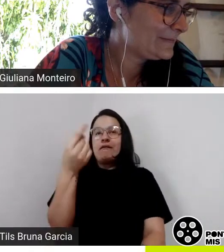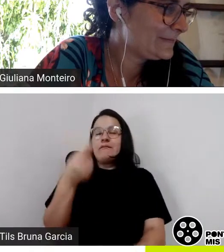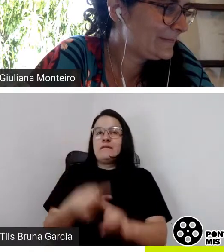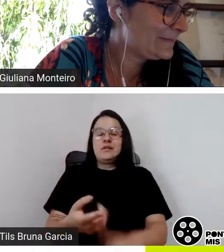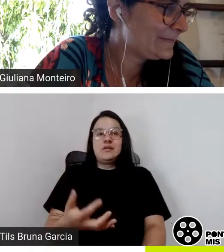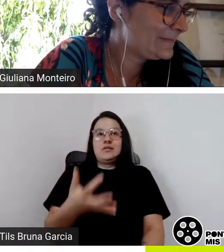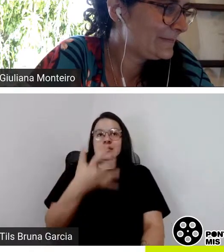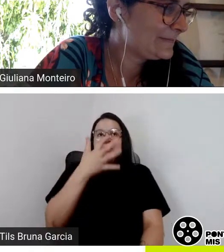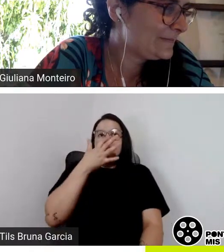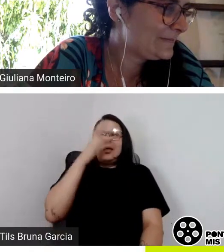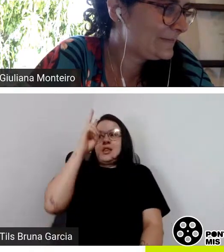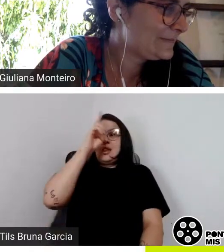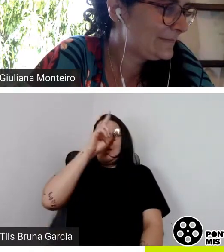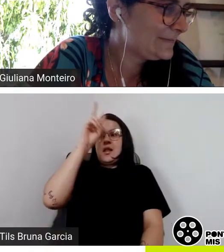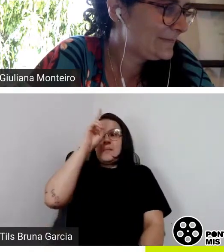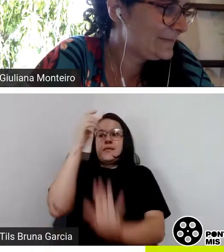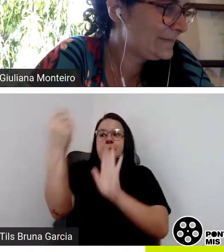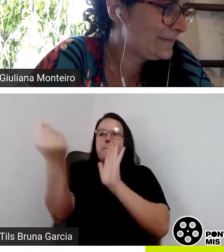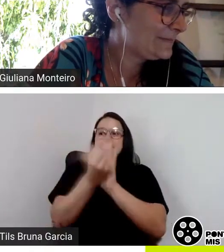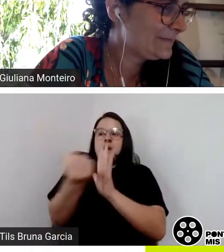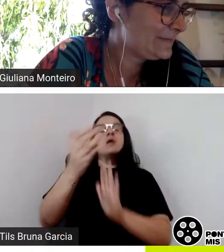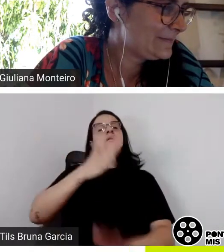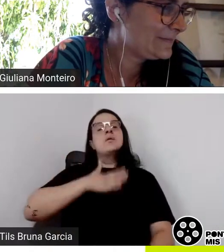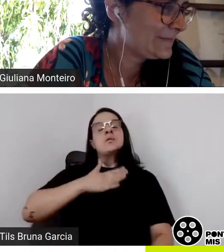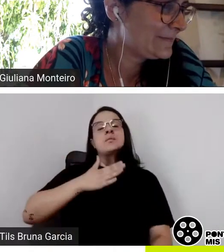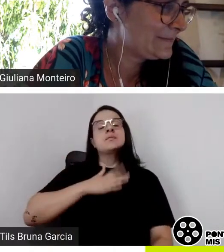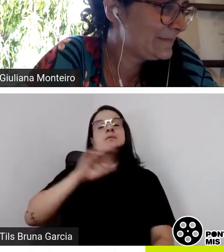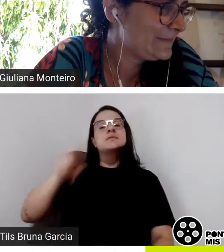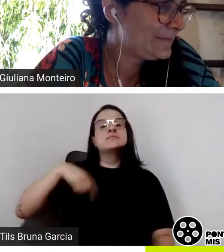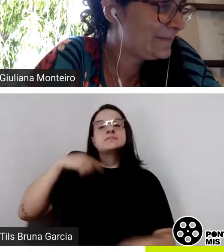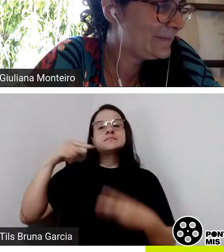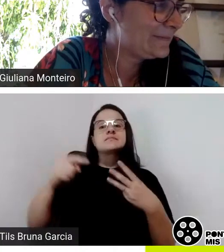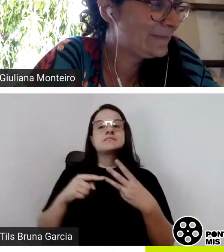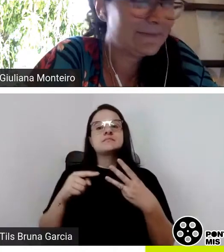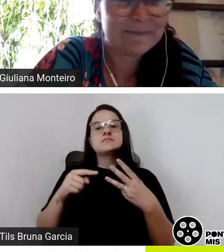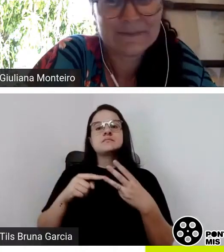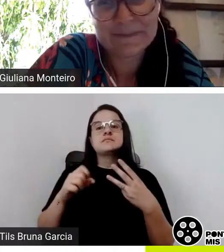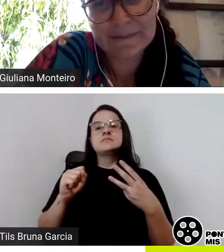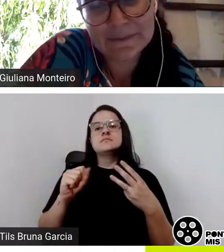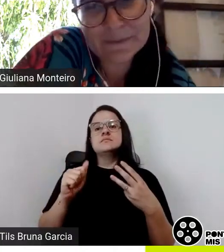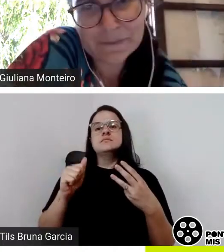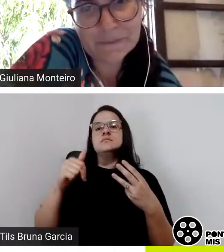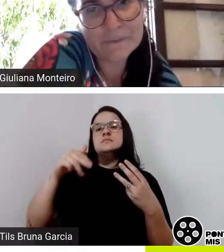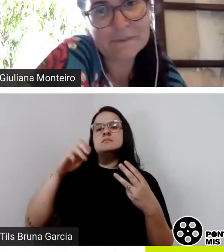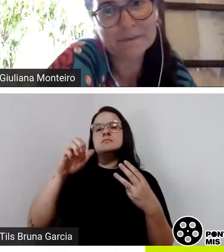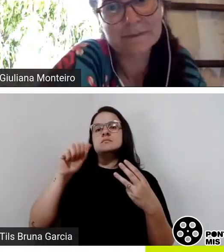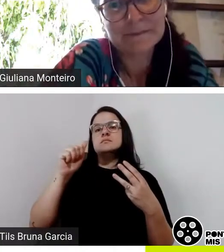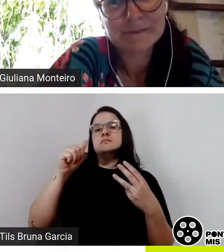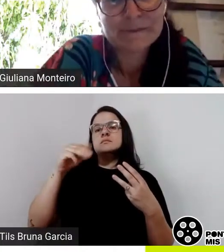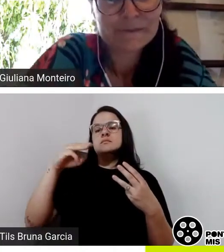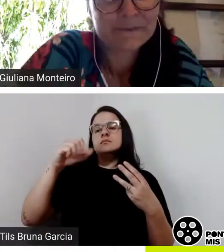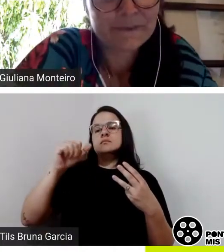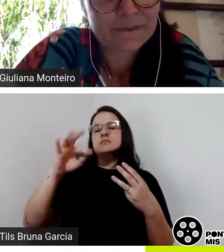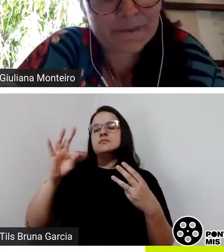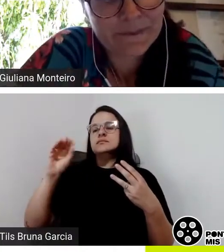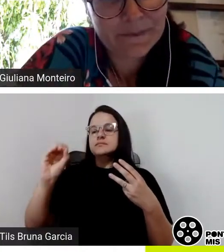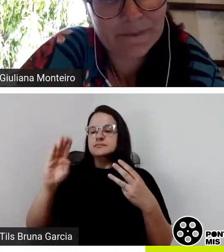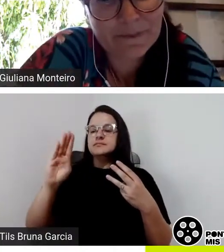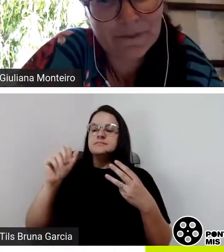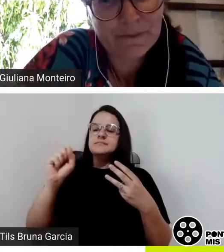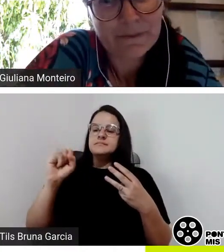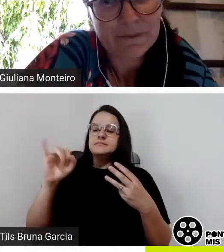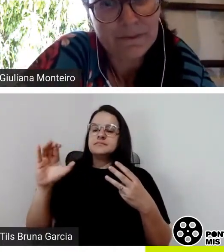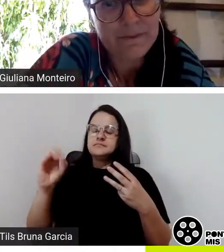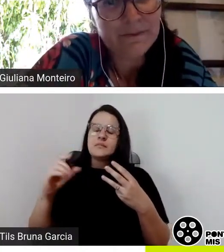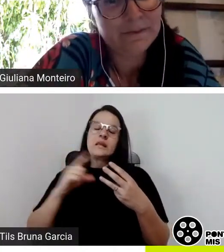no cinema, eu lembro que impactou muito naquele momento, e depois o saneamento básico também, como a Juliana